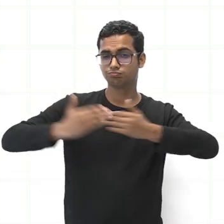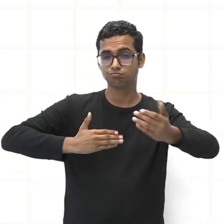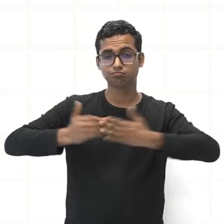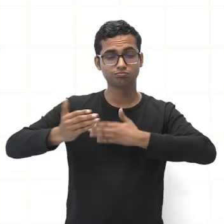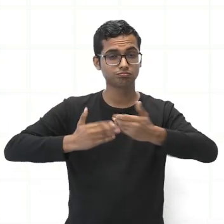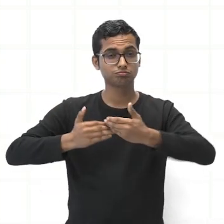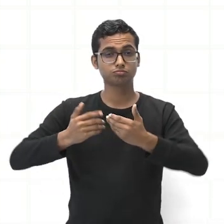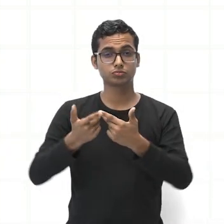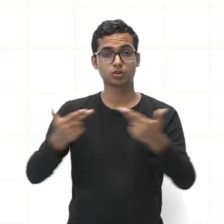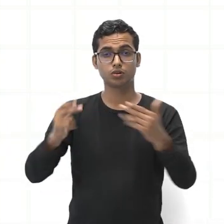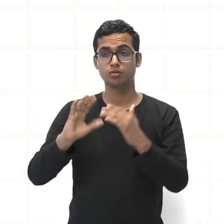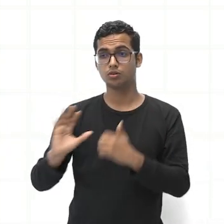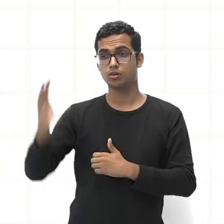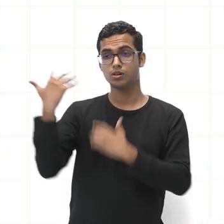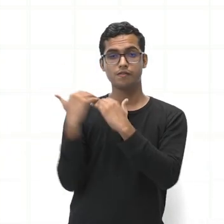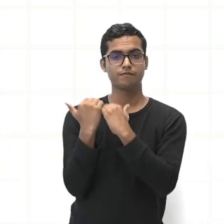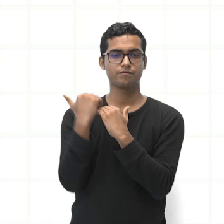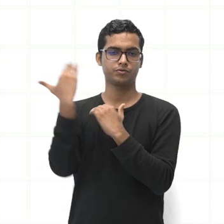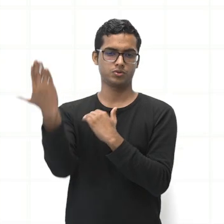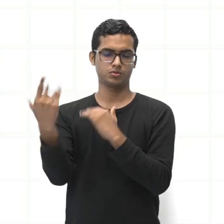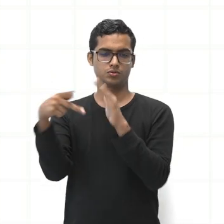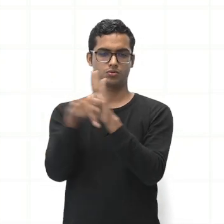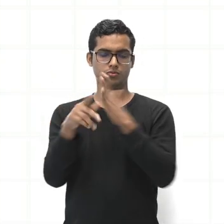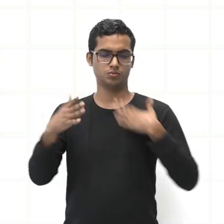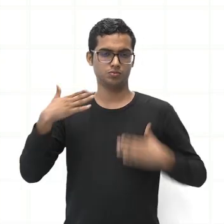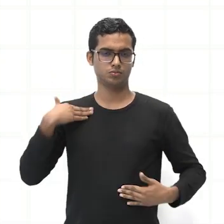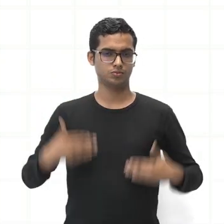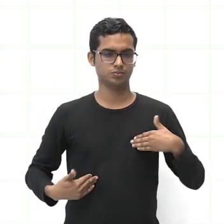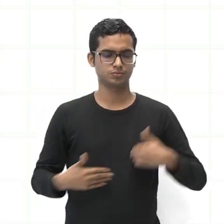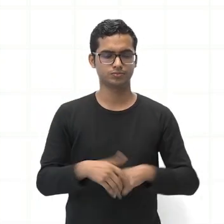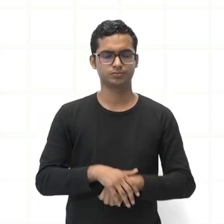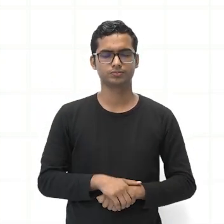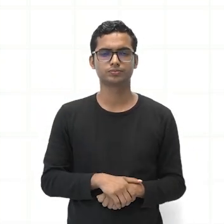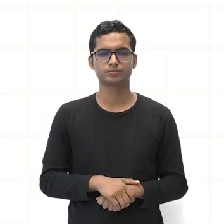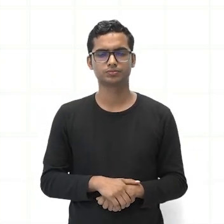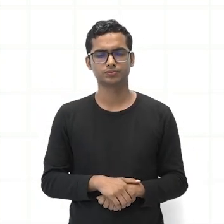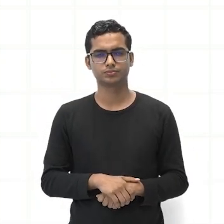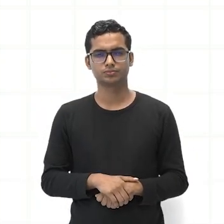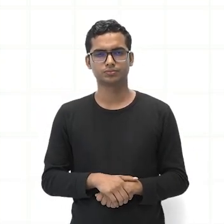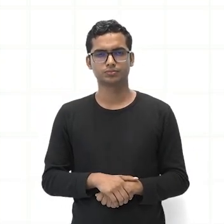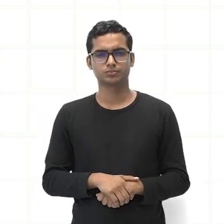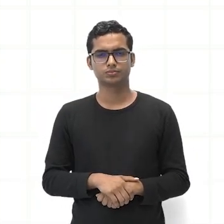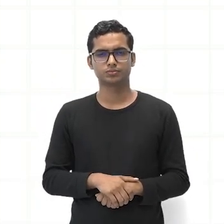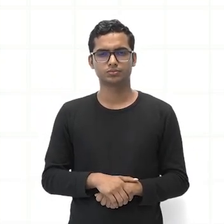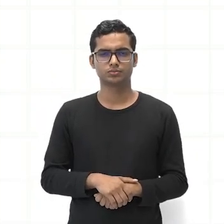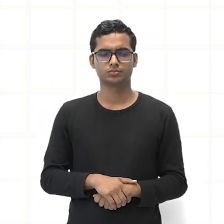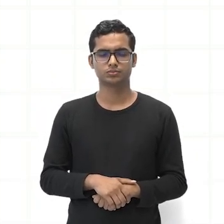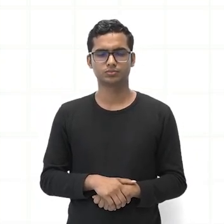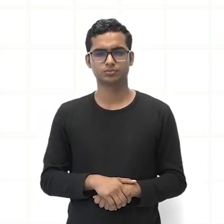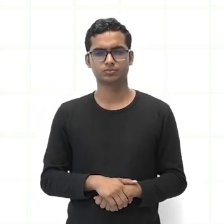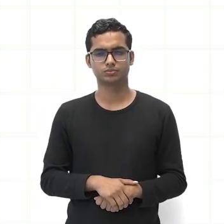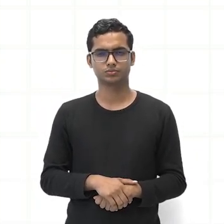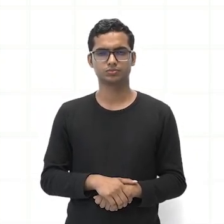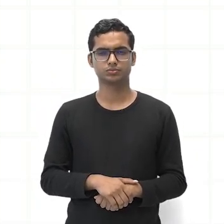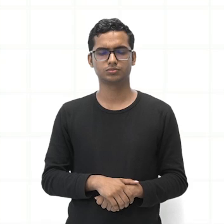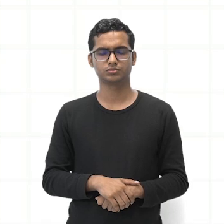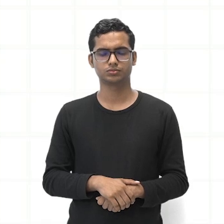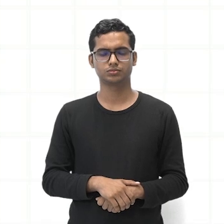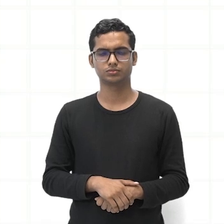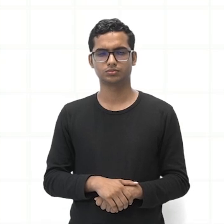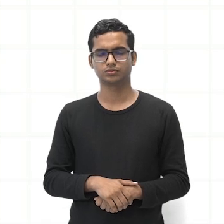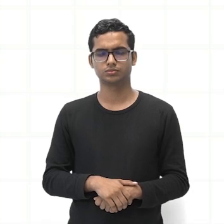independentemente das alterações que ocorram no ambiente externo, certo?